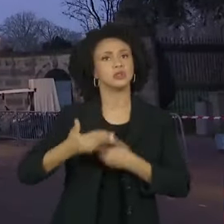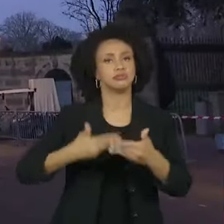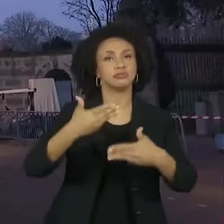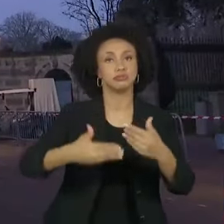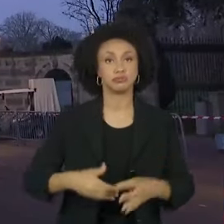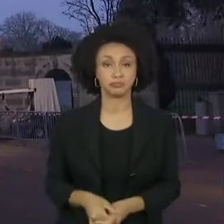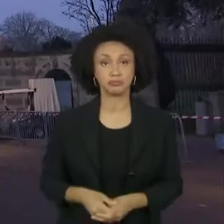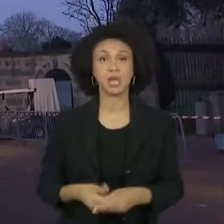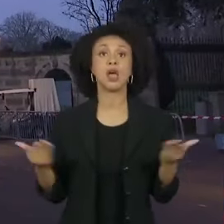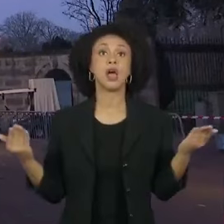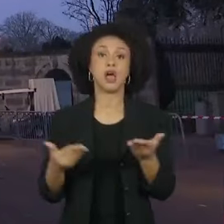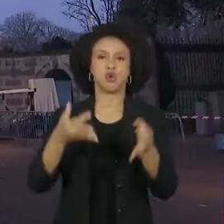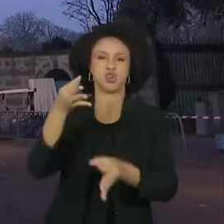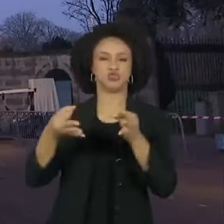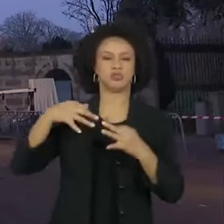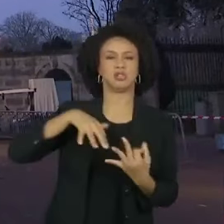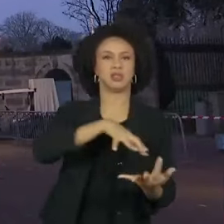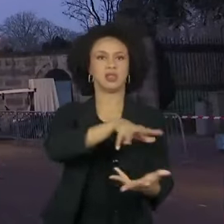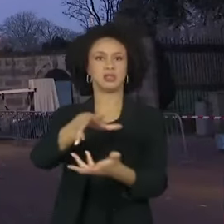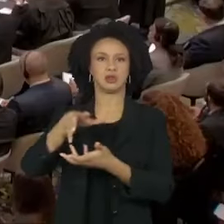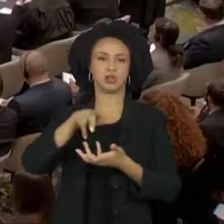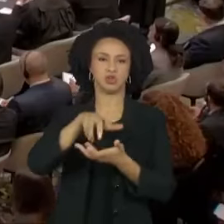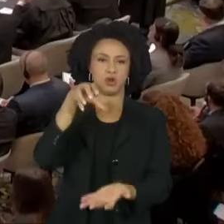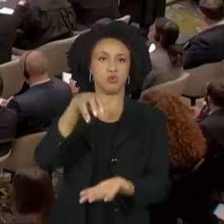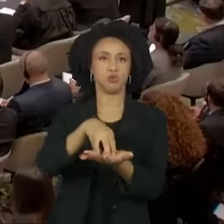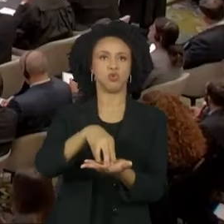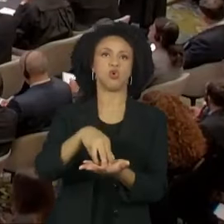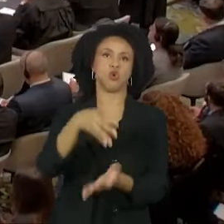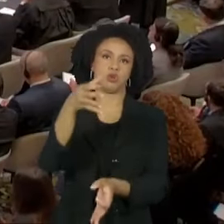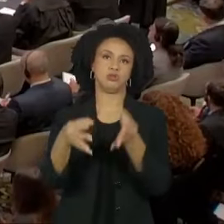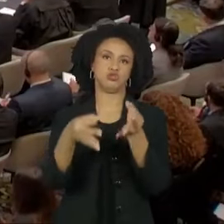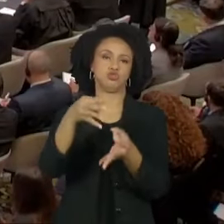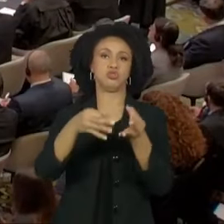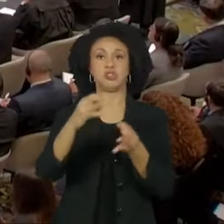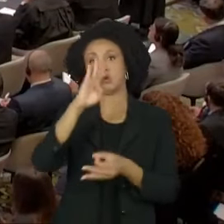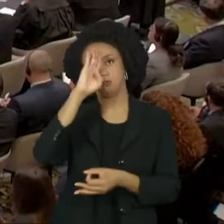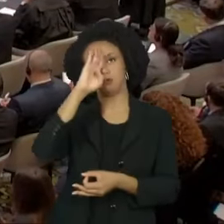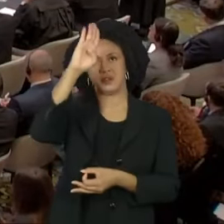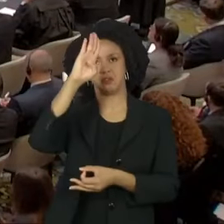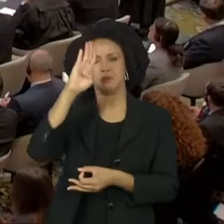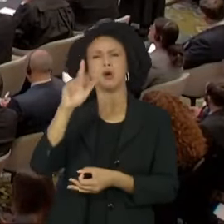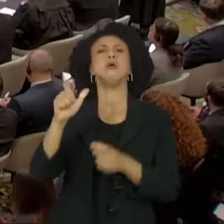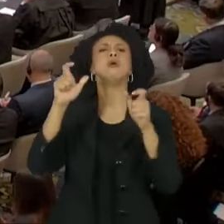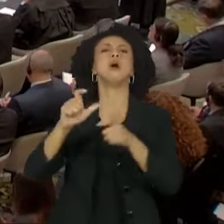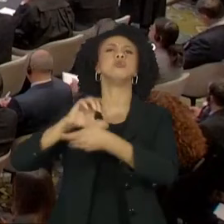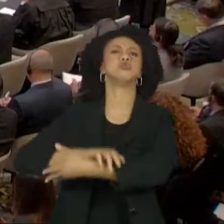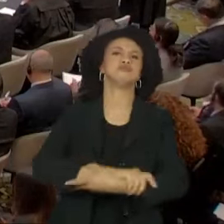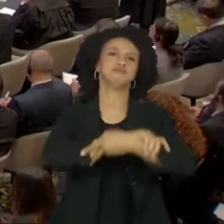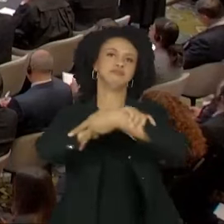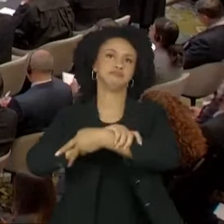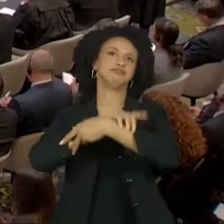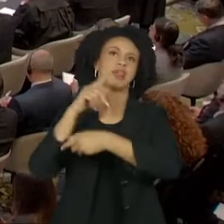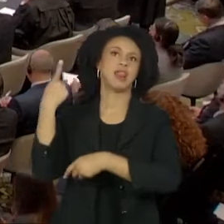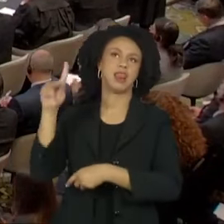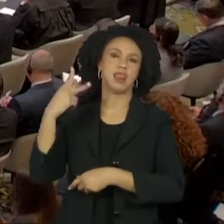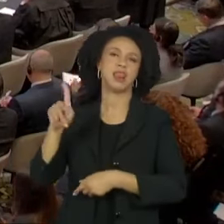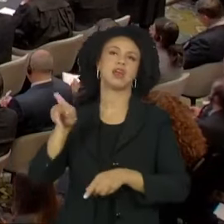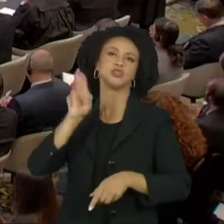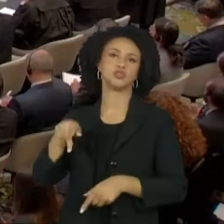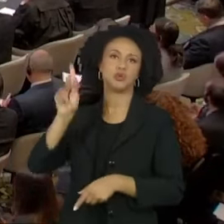internacional de justiça é o principal órgão judicial das Nações Unidas foi criada para julgar estados é